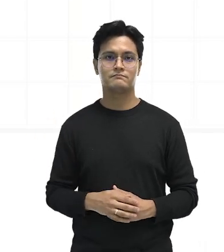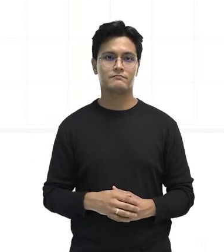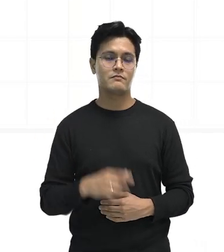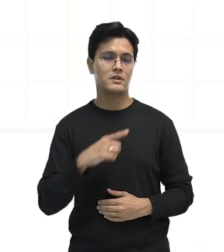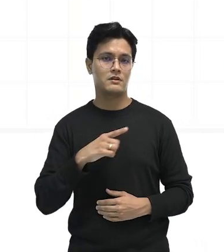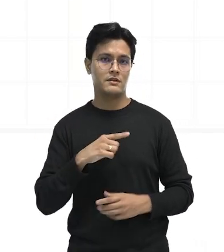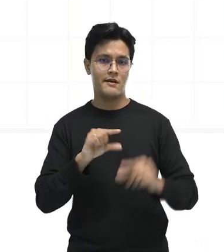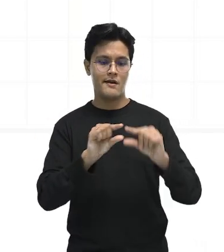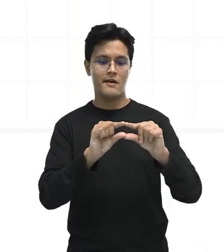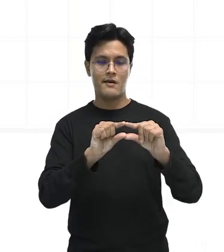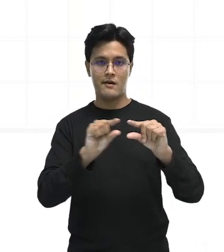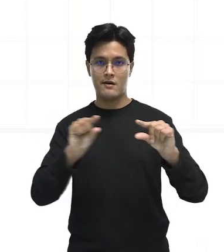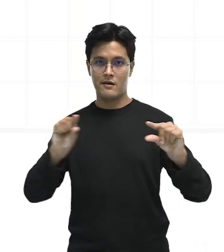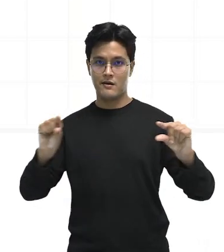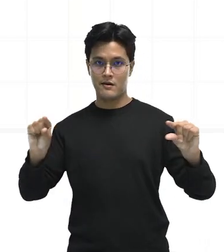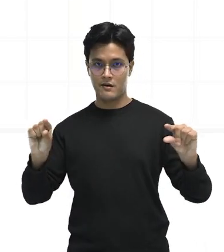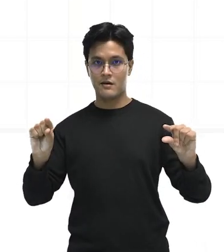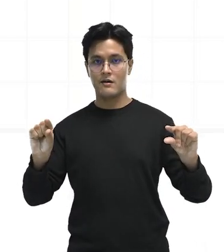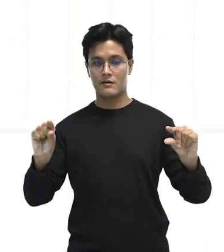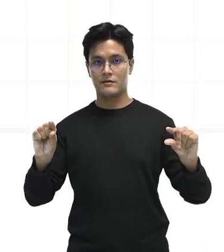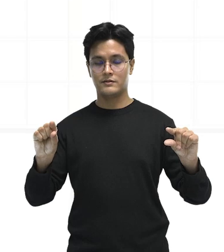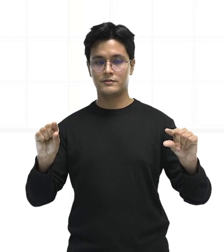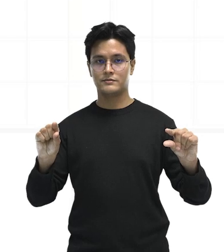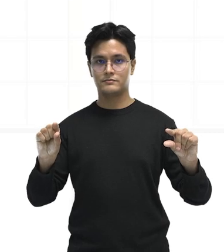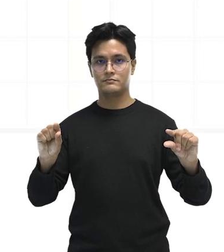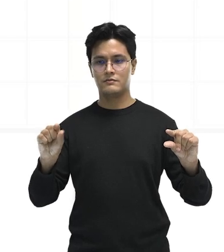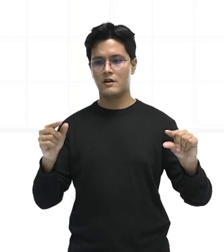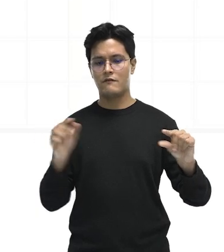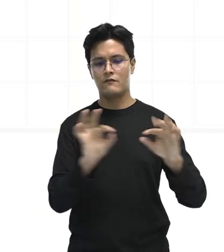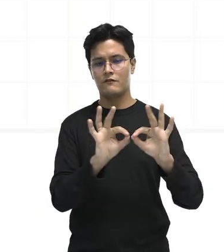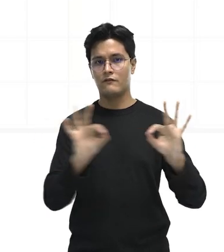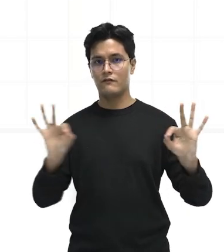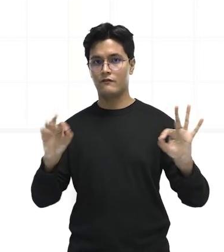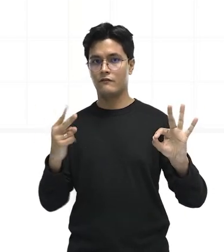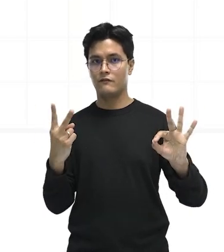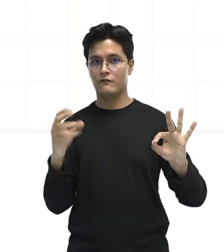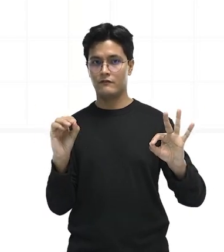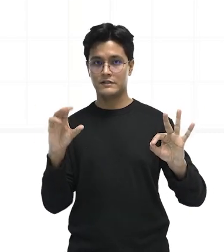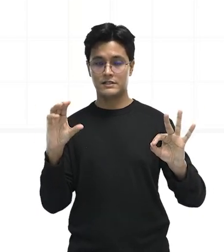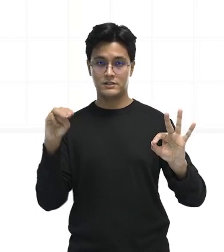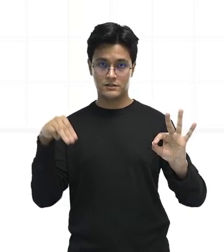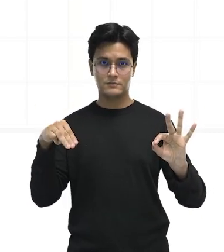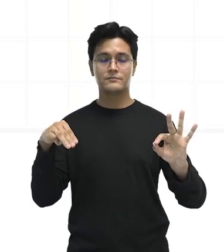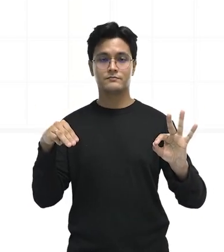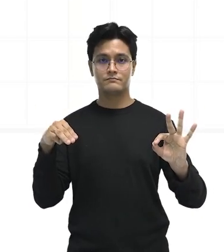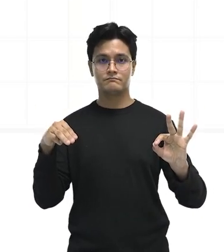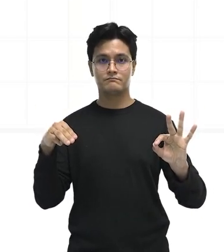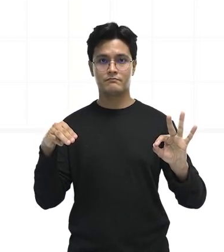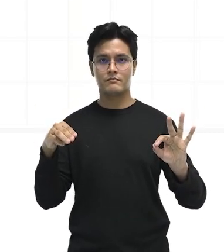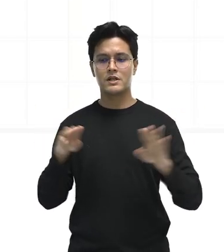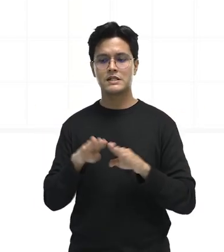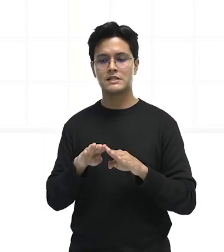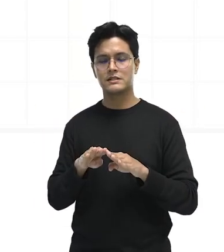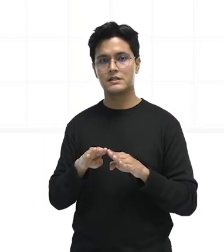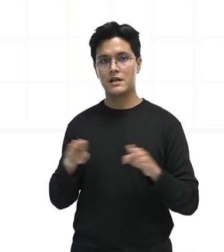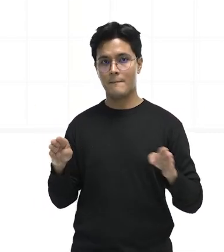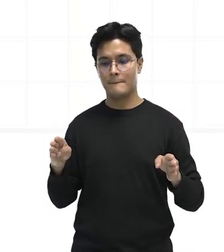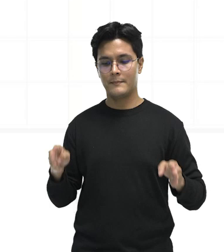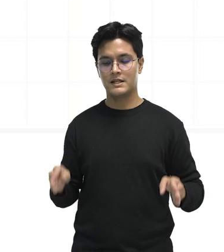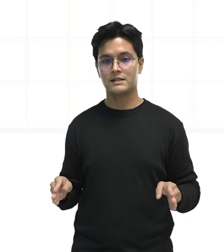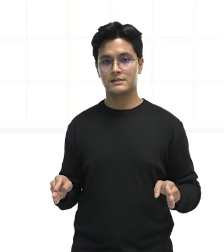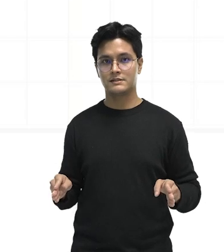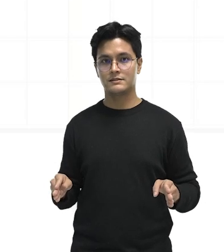lá uma régua pequena, somente de 20 centímetros, né? E a mesa dele, olha só, vamos desenhar a mesa